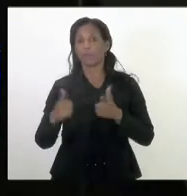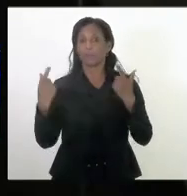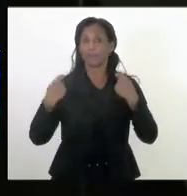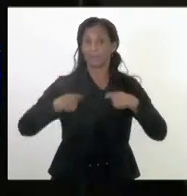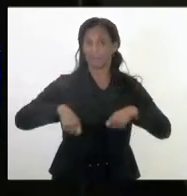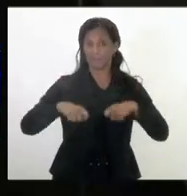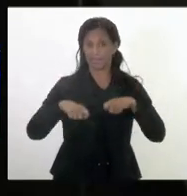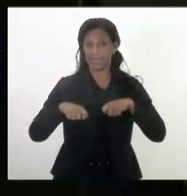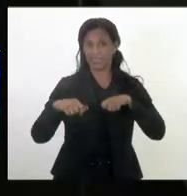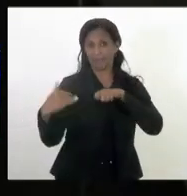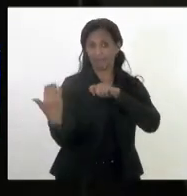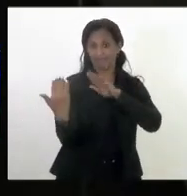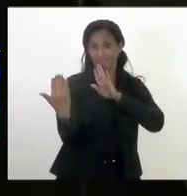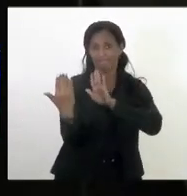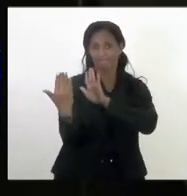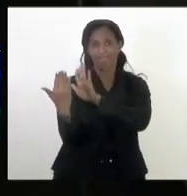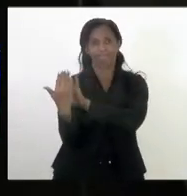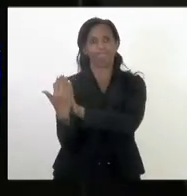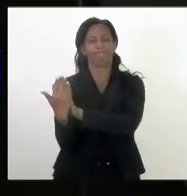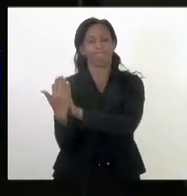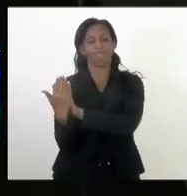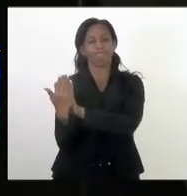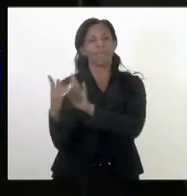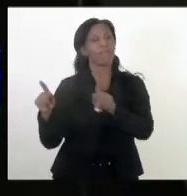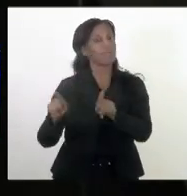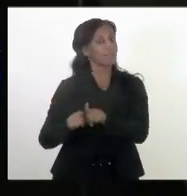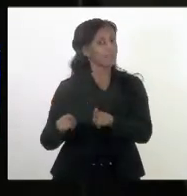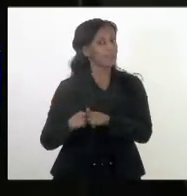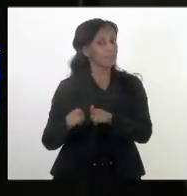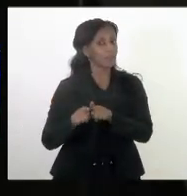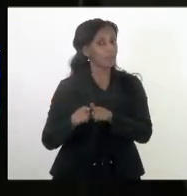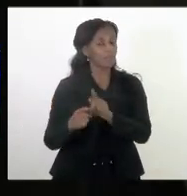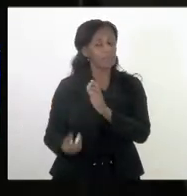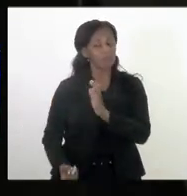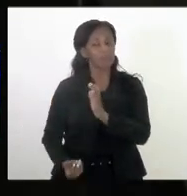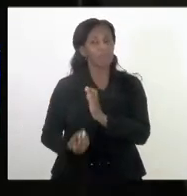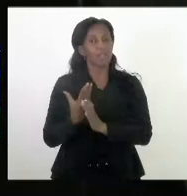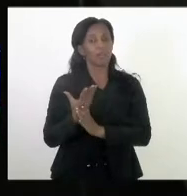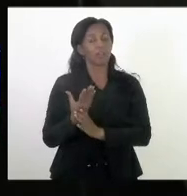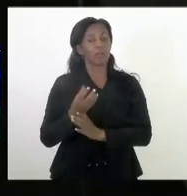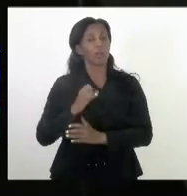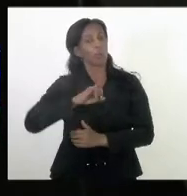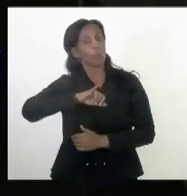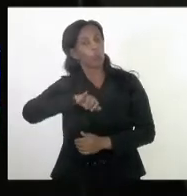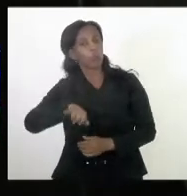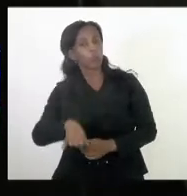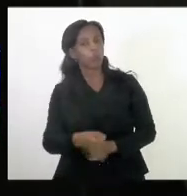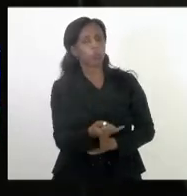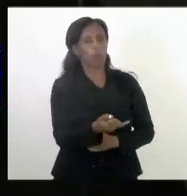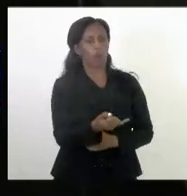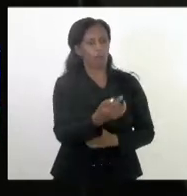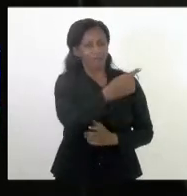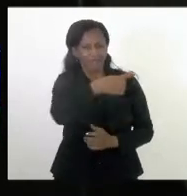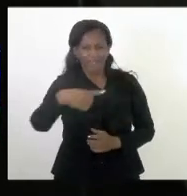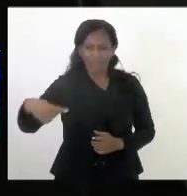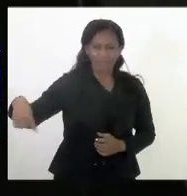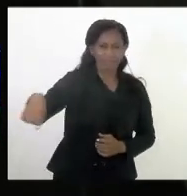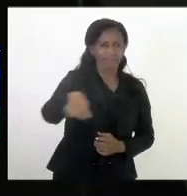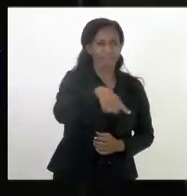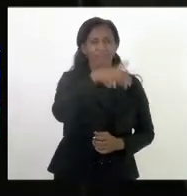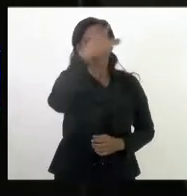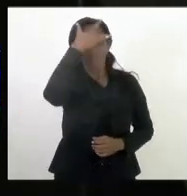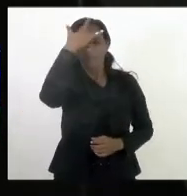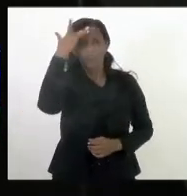ser enfrentado, entre outras coisas, criando condições para que essas pessoas